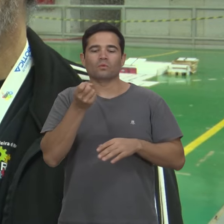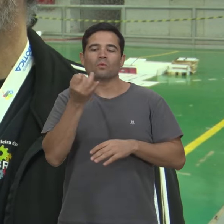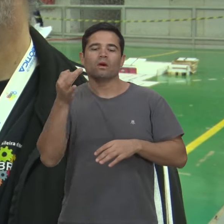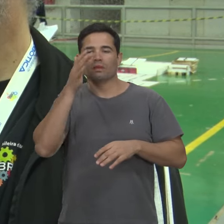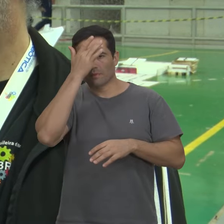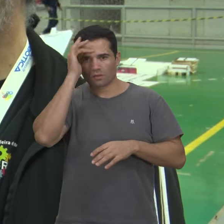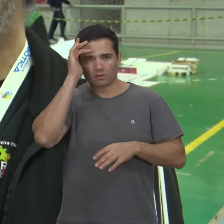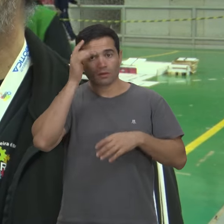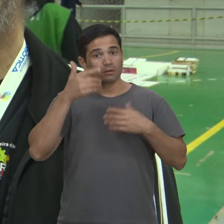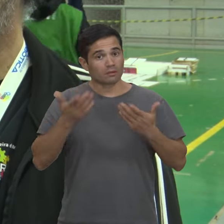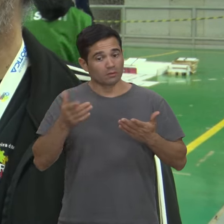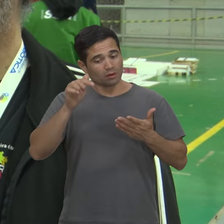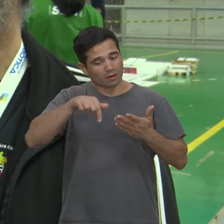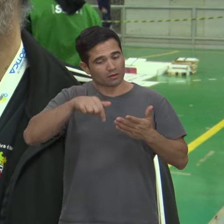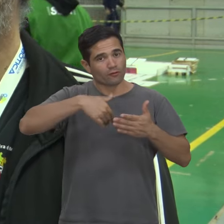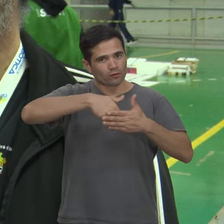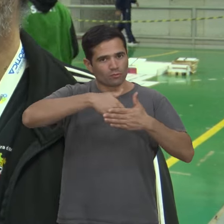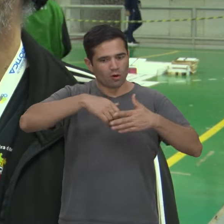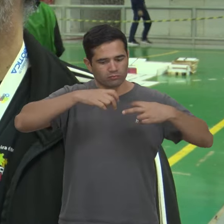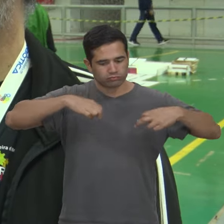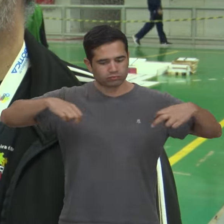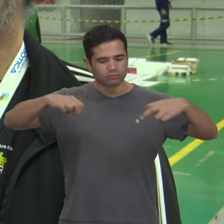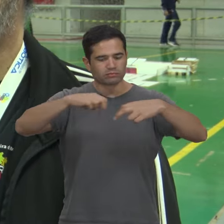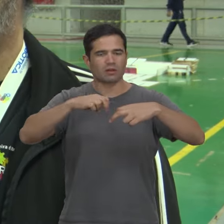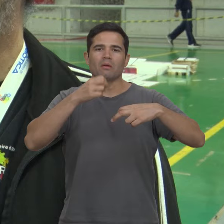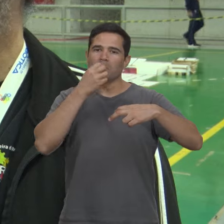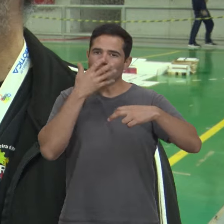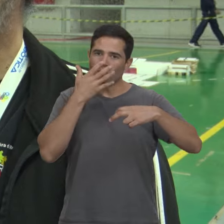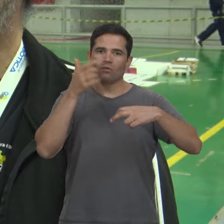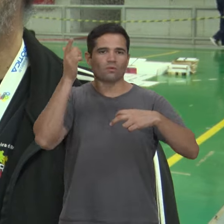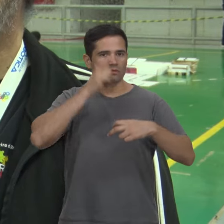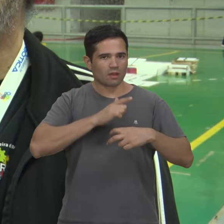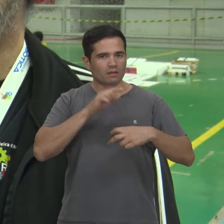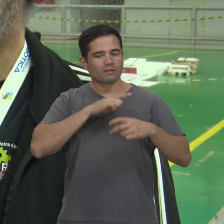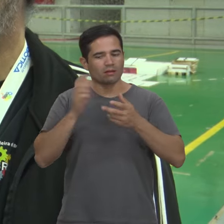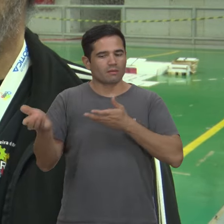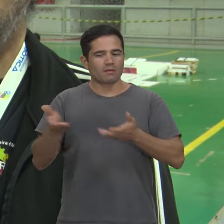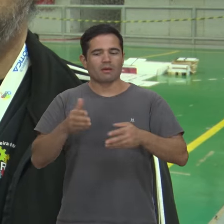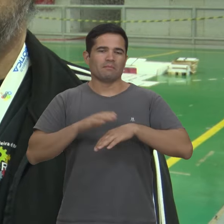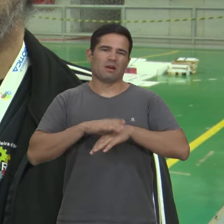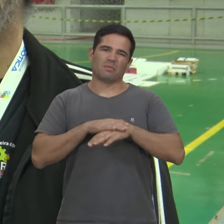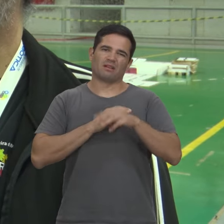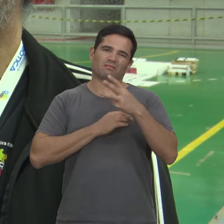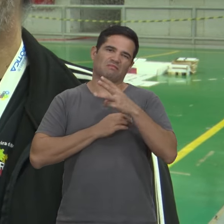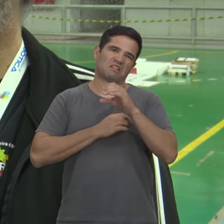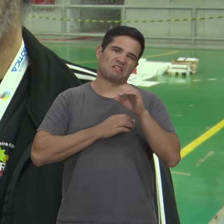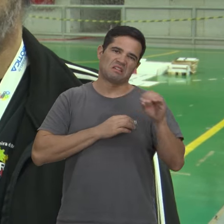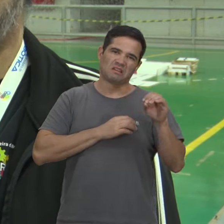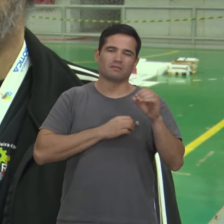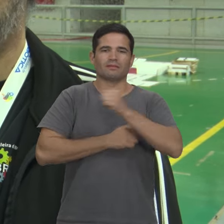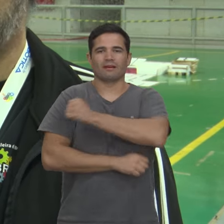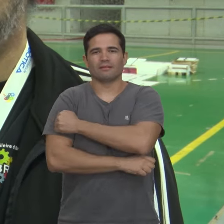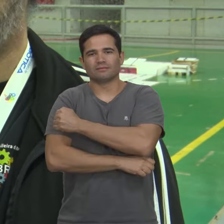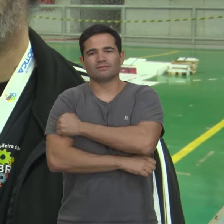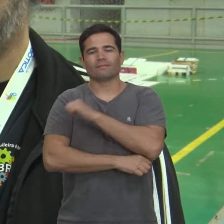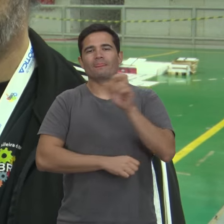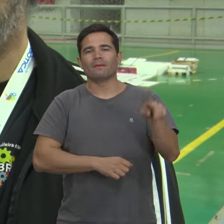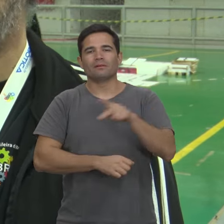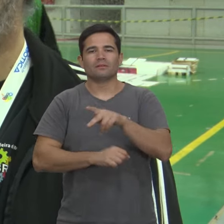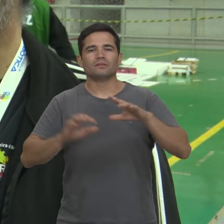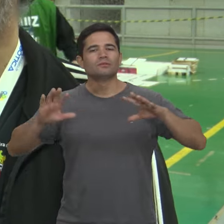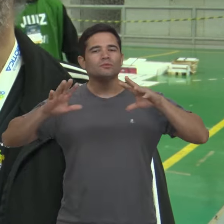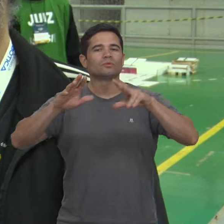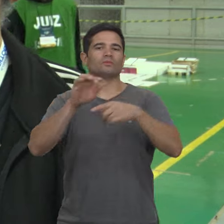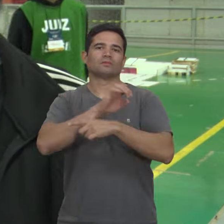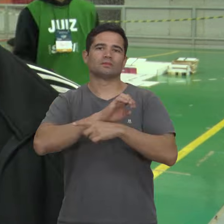Então, o ginásio acaba acomodando adequadamente, a gente consegue receber aí mais de 300 estudantes e